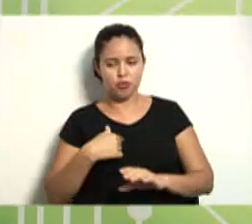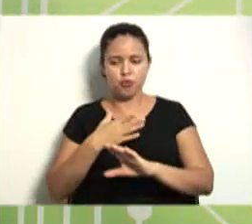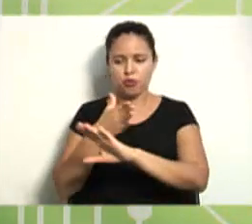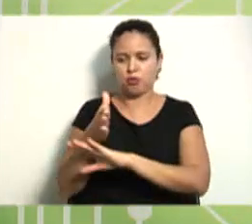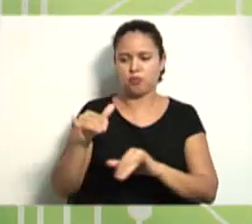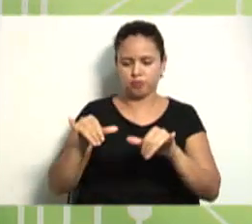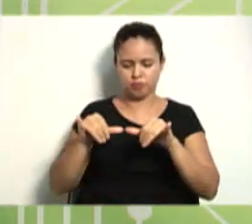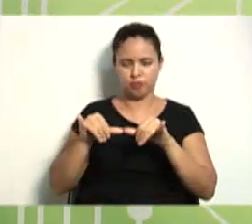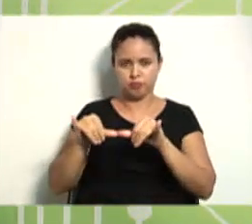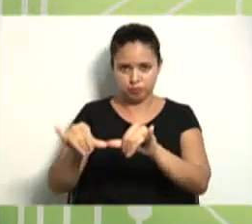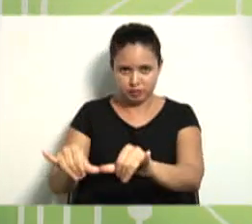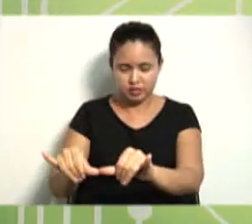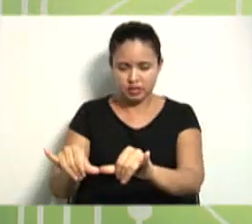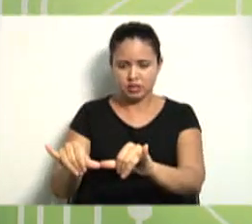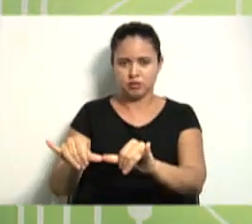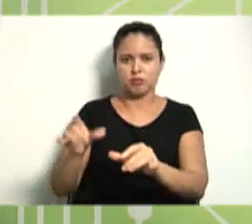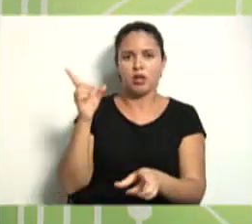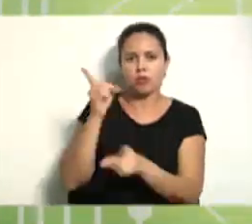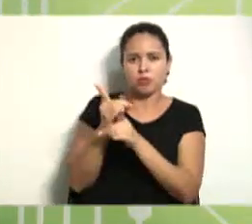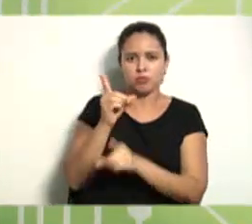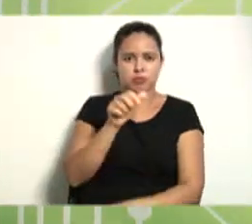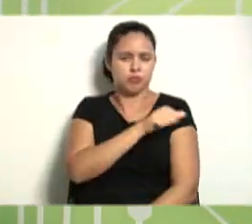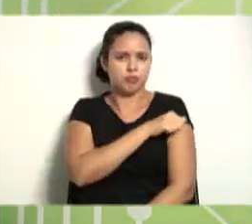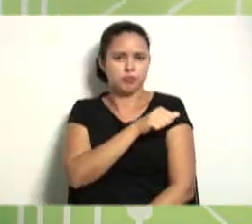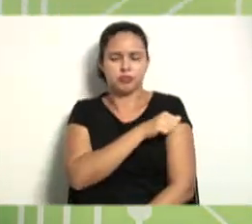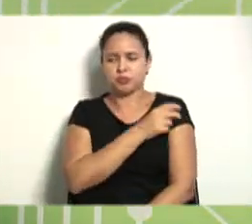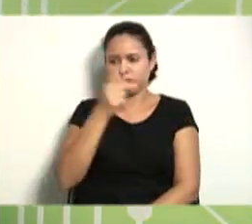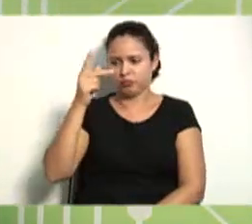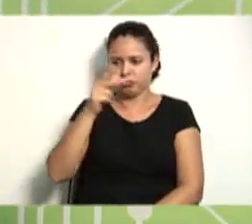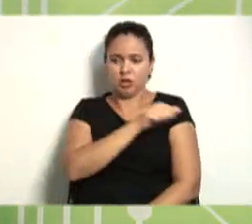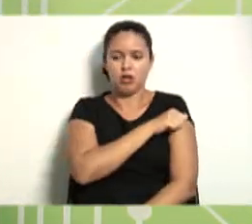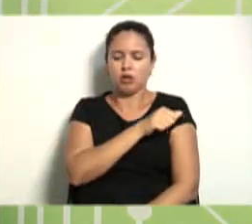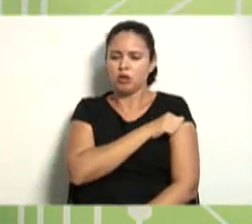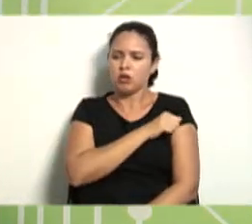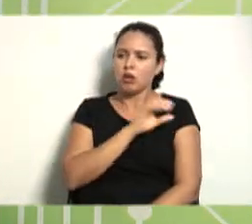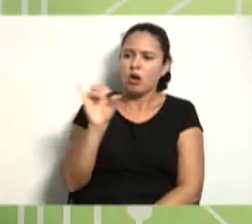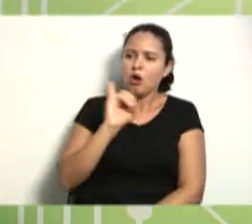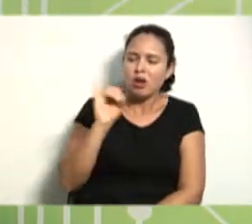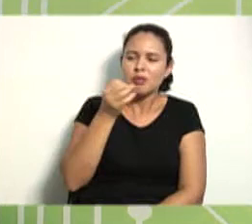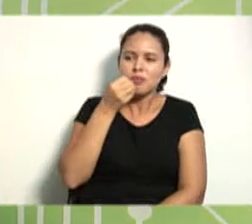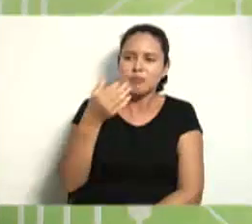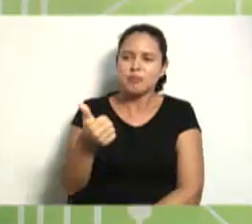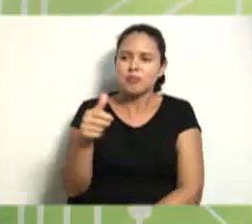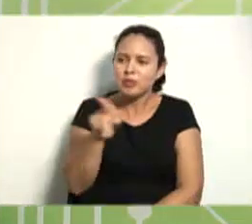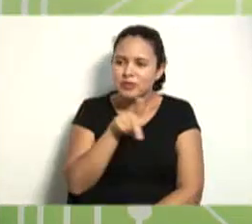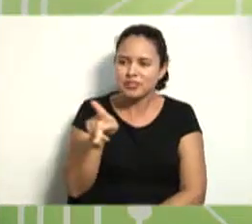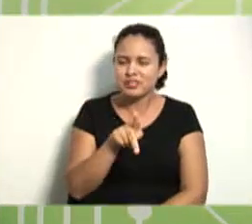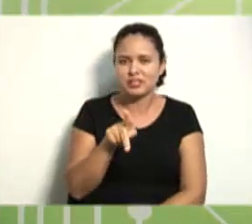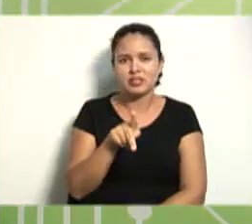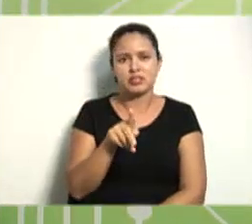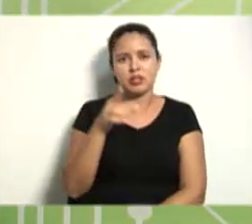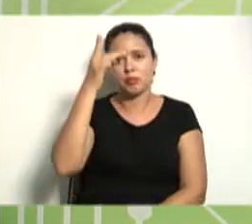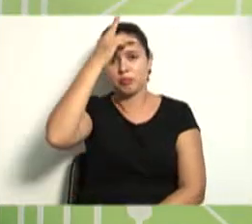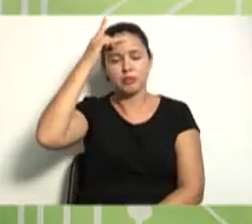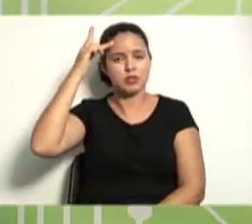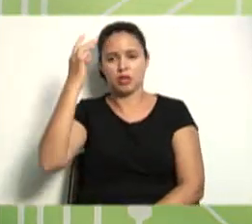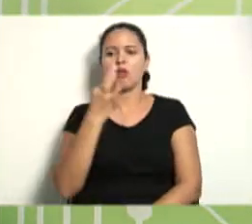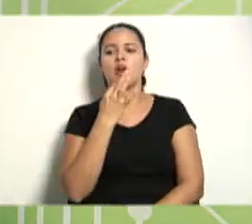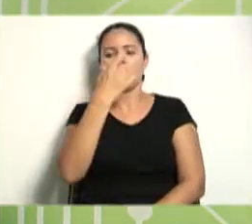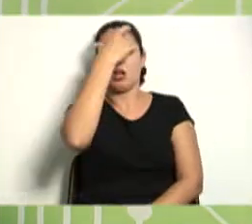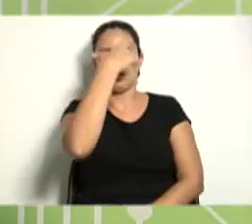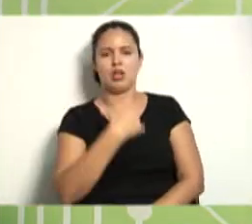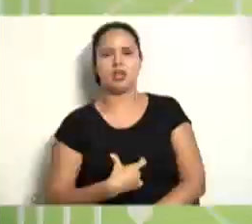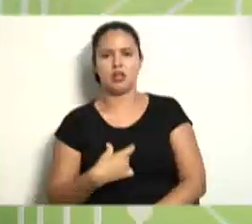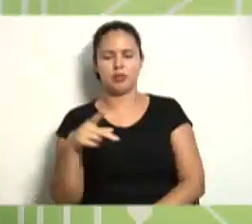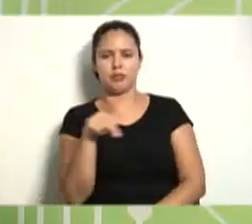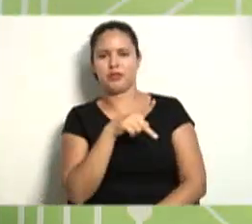professora. Não como mãe, não como Márcia, não como uma série de outras atividades e interesses que eu tenho. Eu acabo